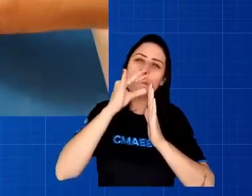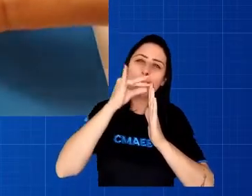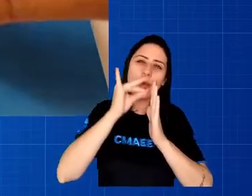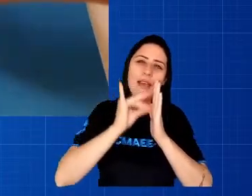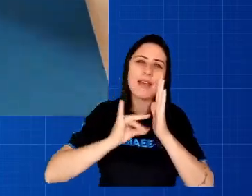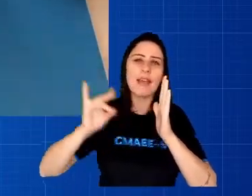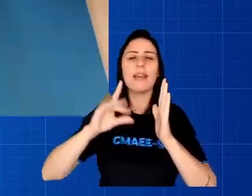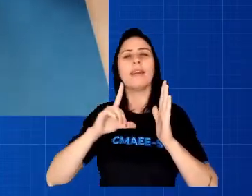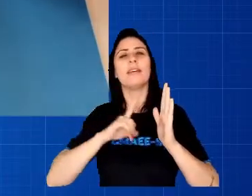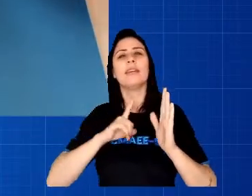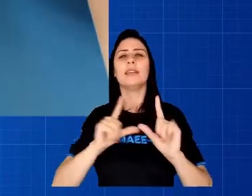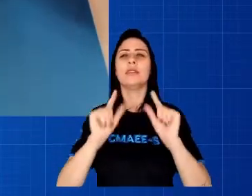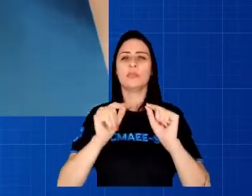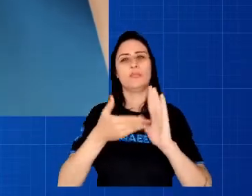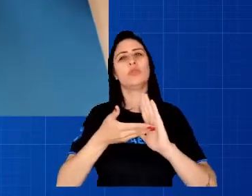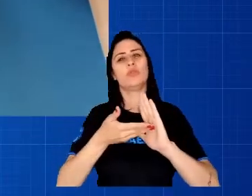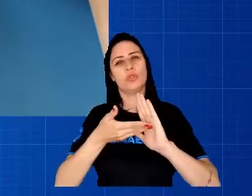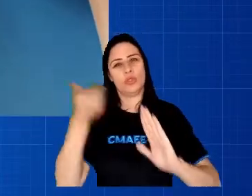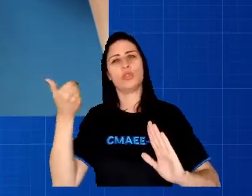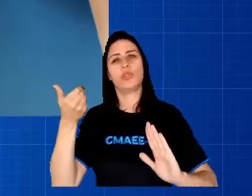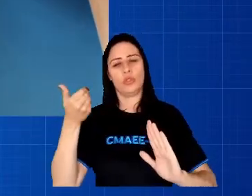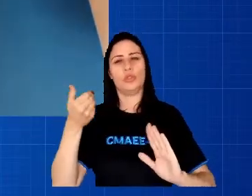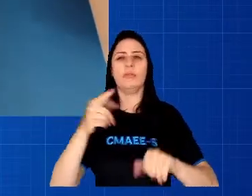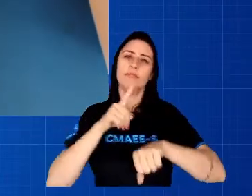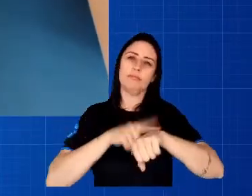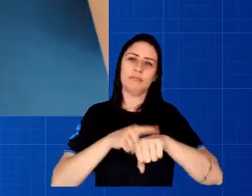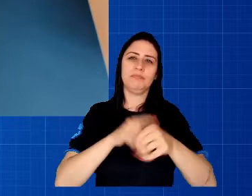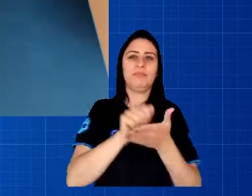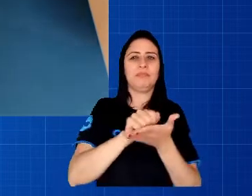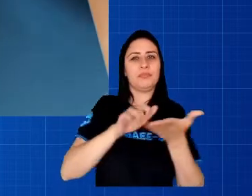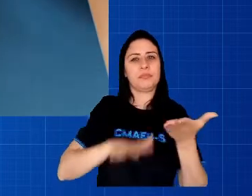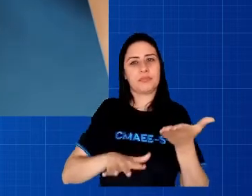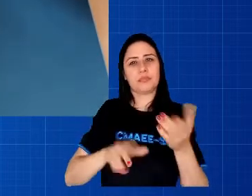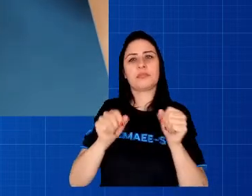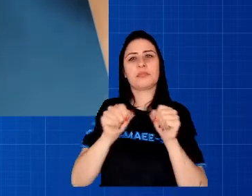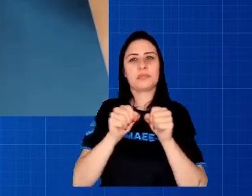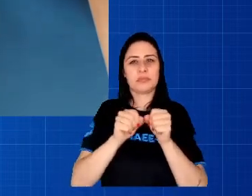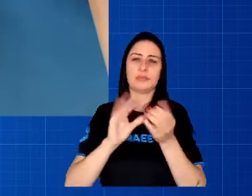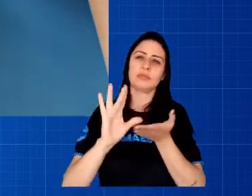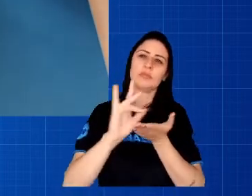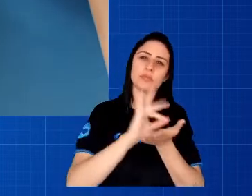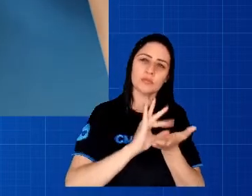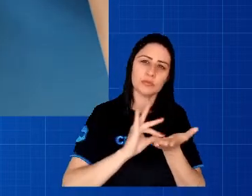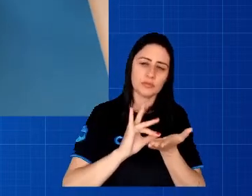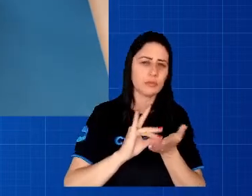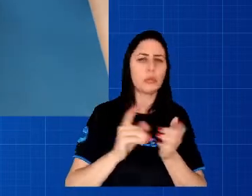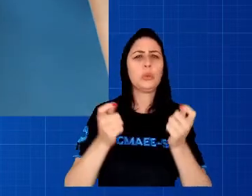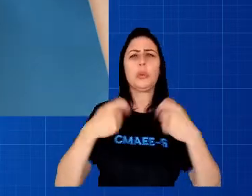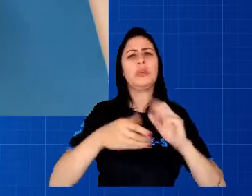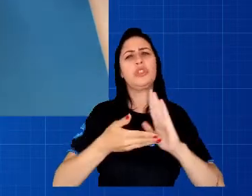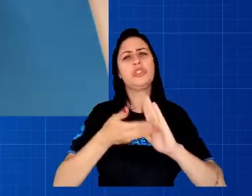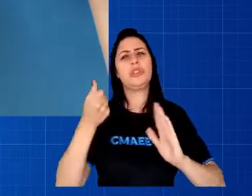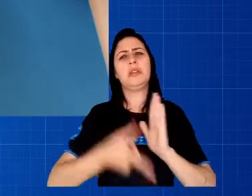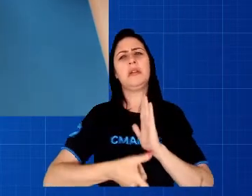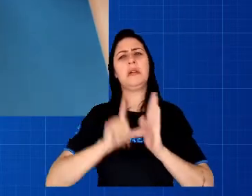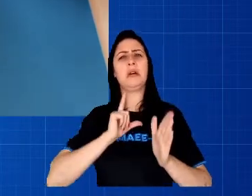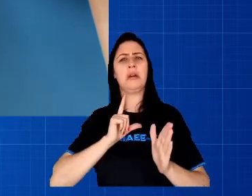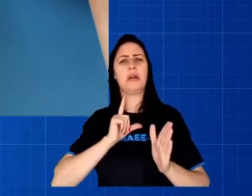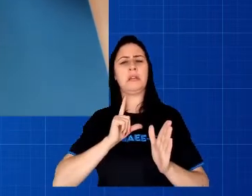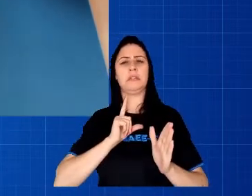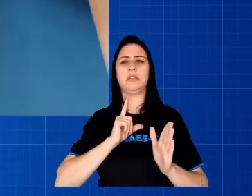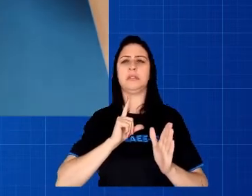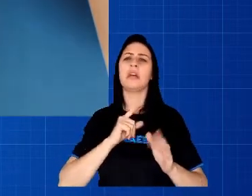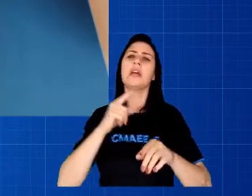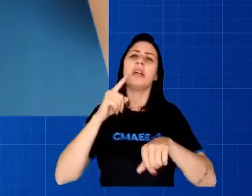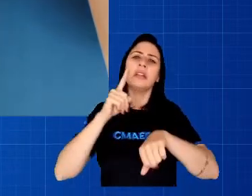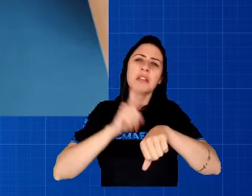pelezinha acaba sendo retirada durante a produção do mosaico, não precisa retirar antes, na hora de estar quebrando